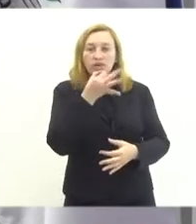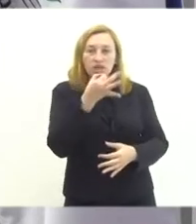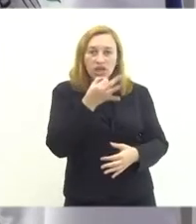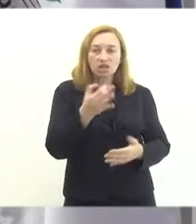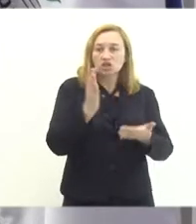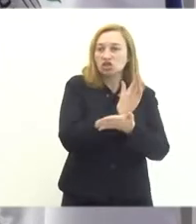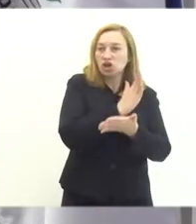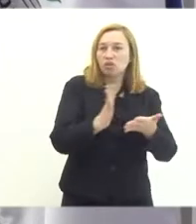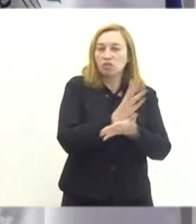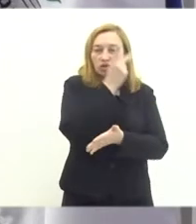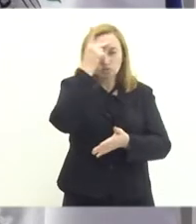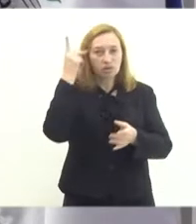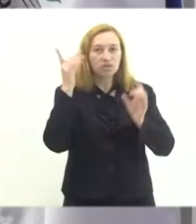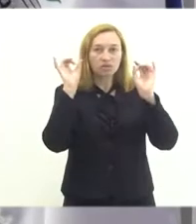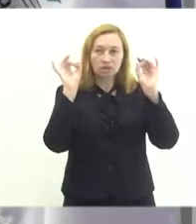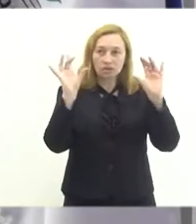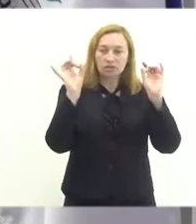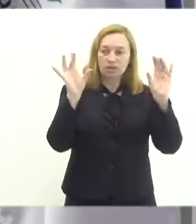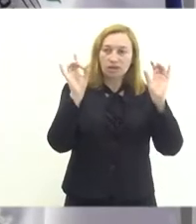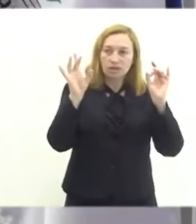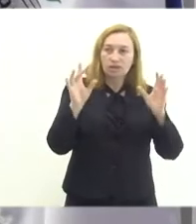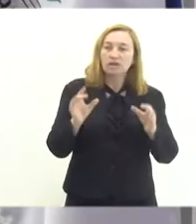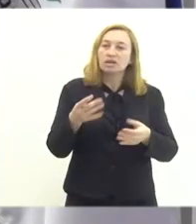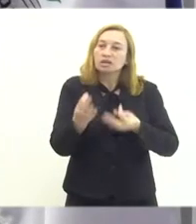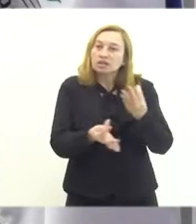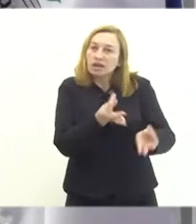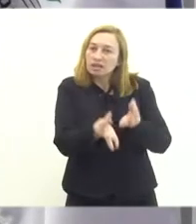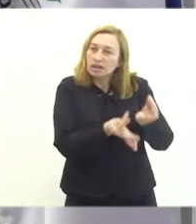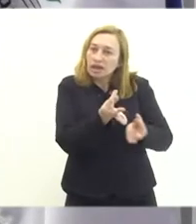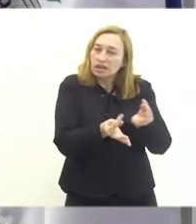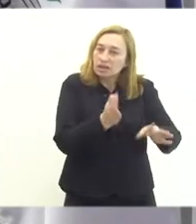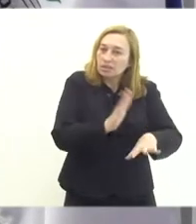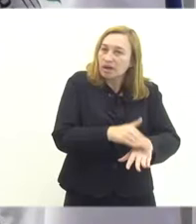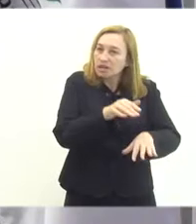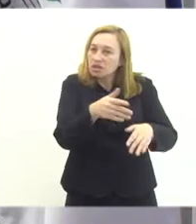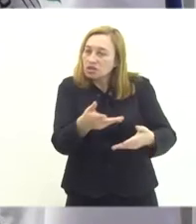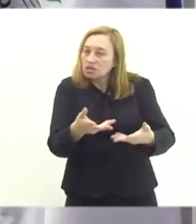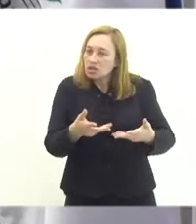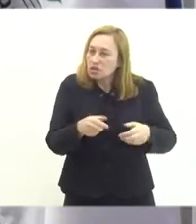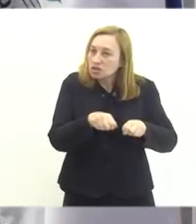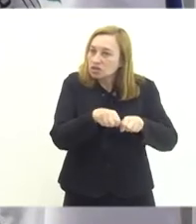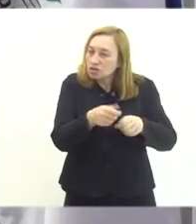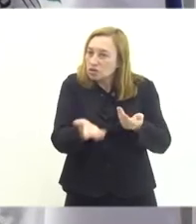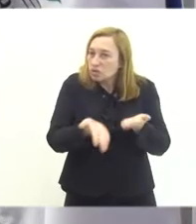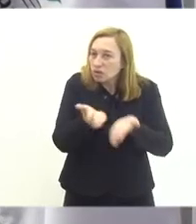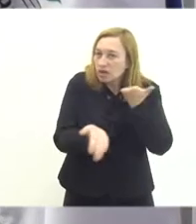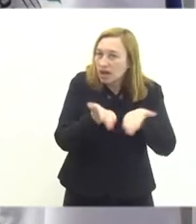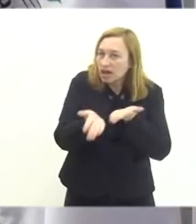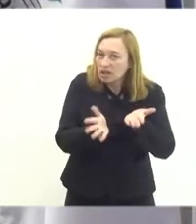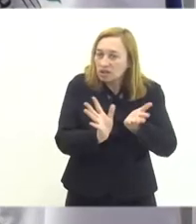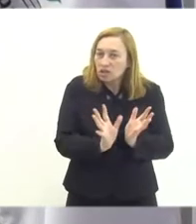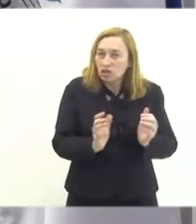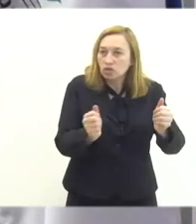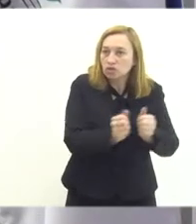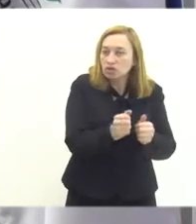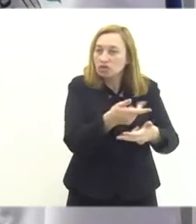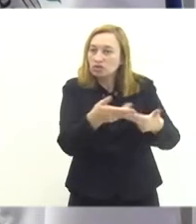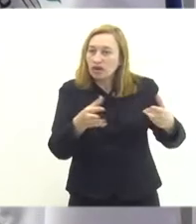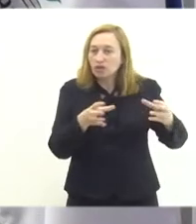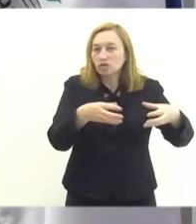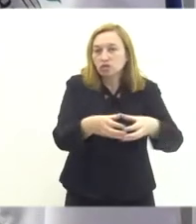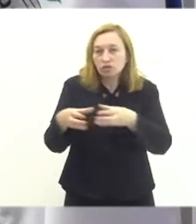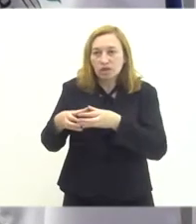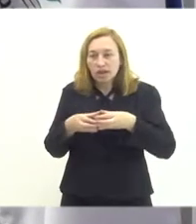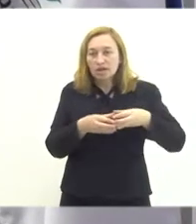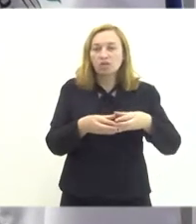de alguns especialistas a questão precisa ser tratada de uma forma bem mais abrangente envolvendo diversos setores da sociedade